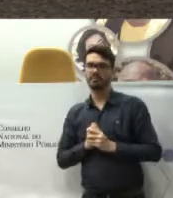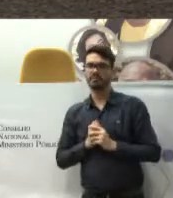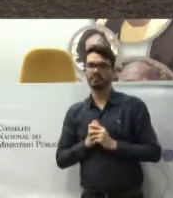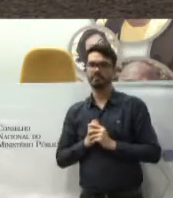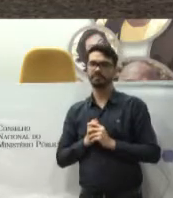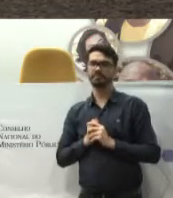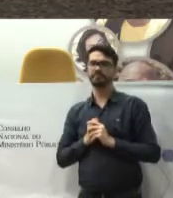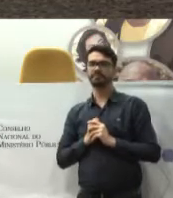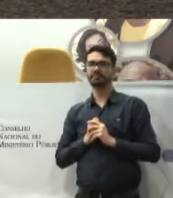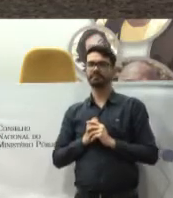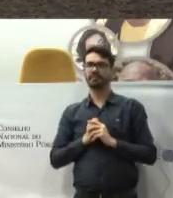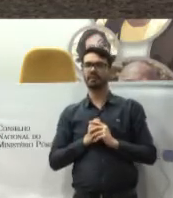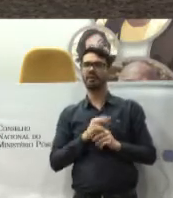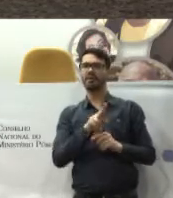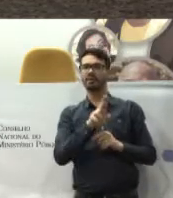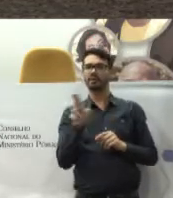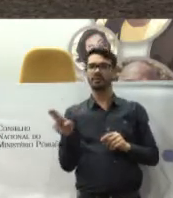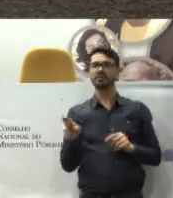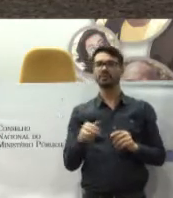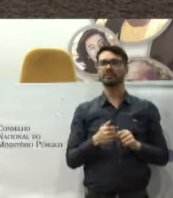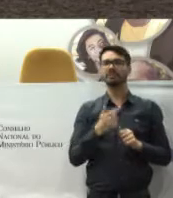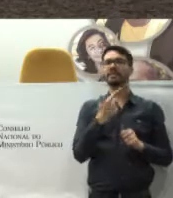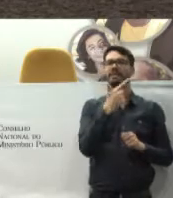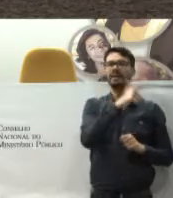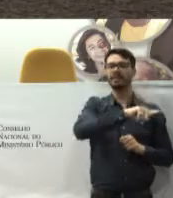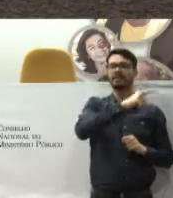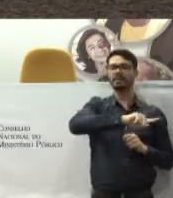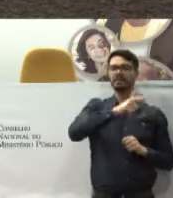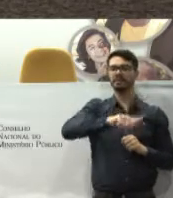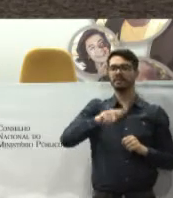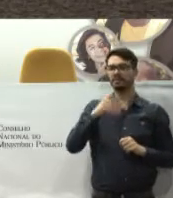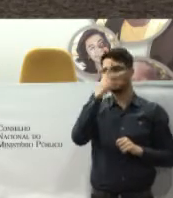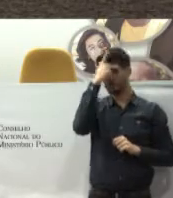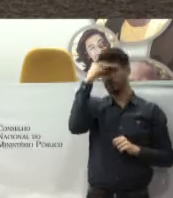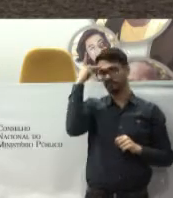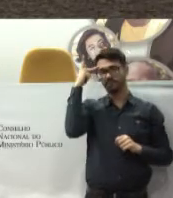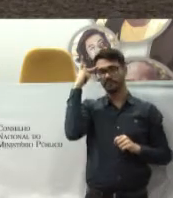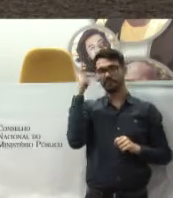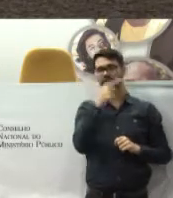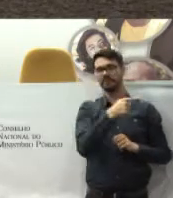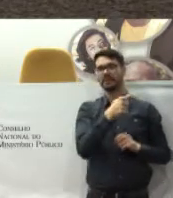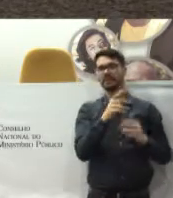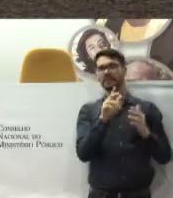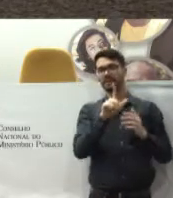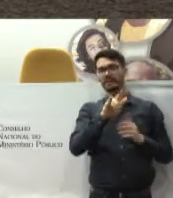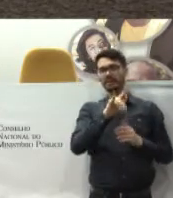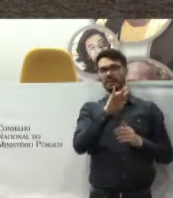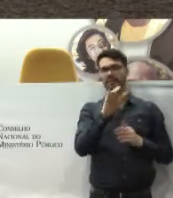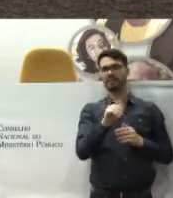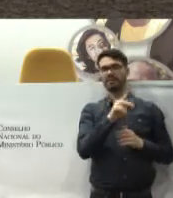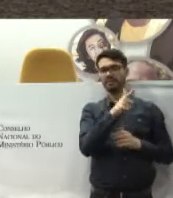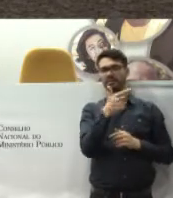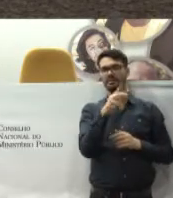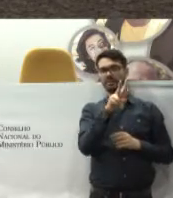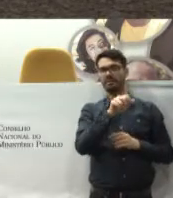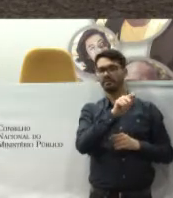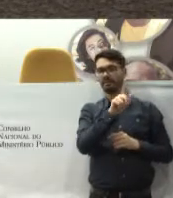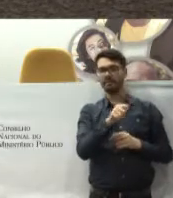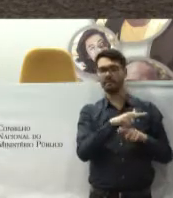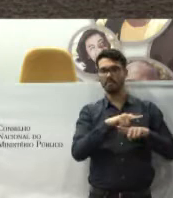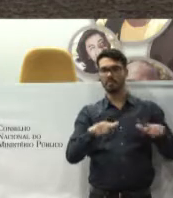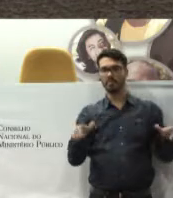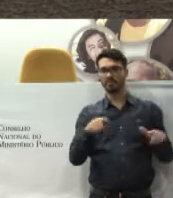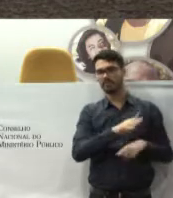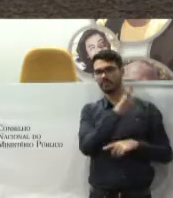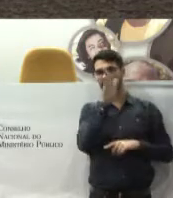é o grande ponto da chamada litigância repetitiva. O sujeito vai lá, o litígio é coletivo, não tem vaga na UTI para ninguém.